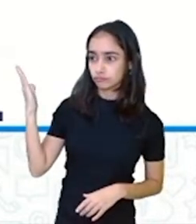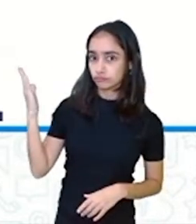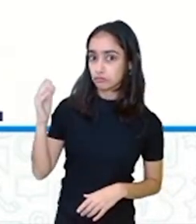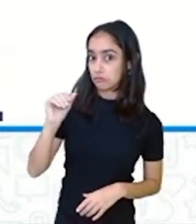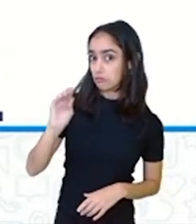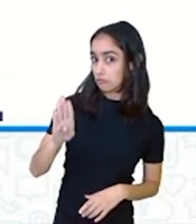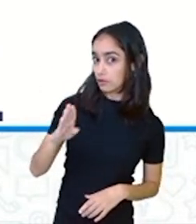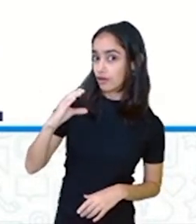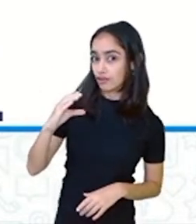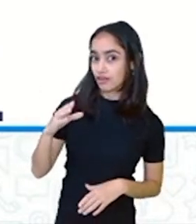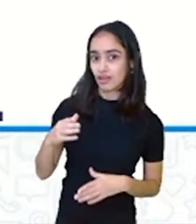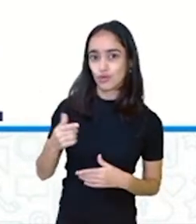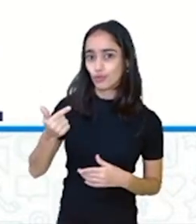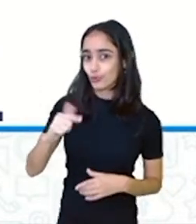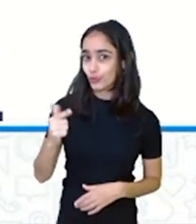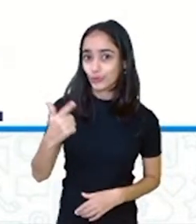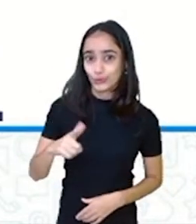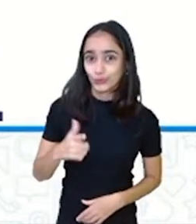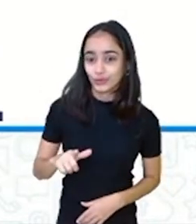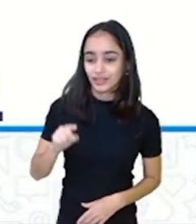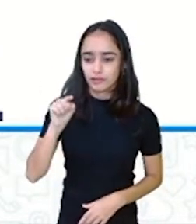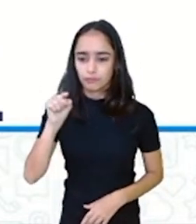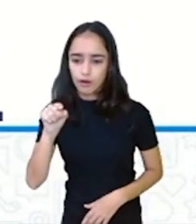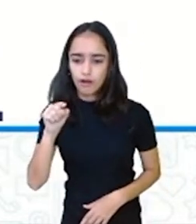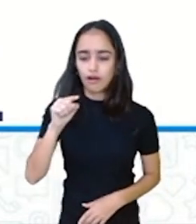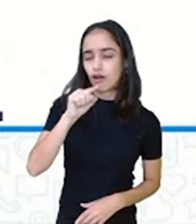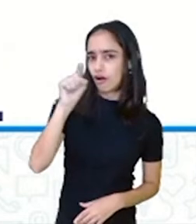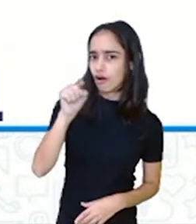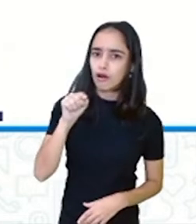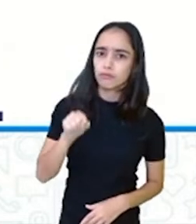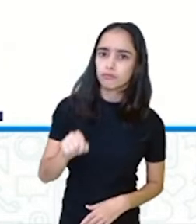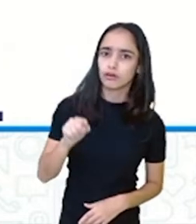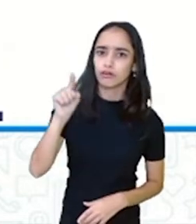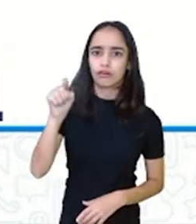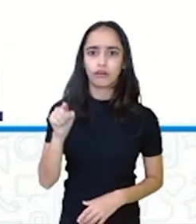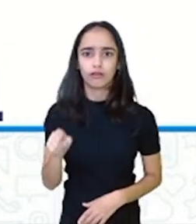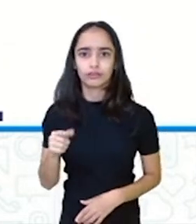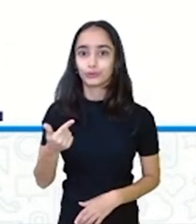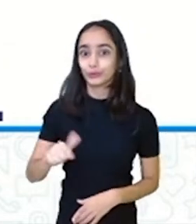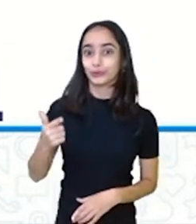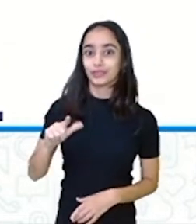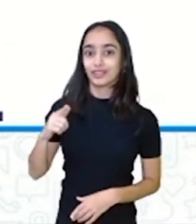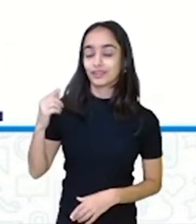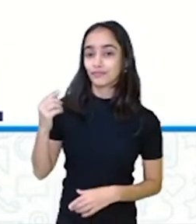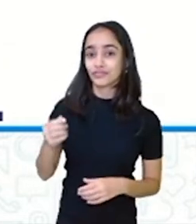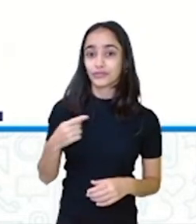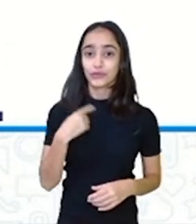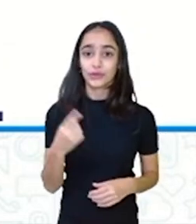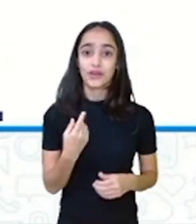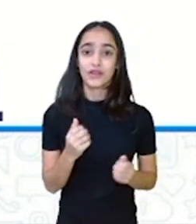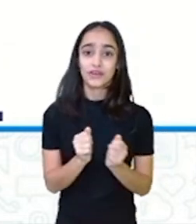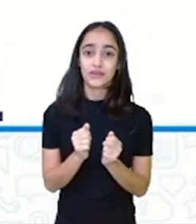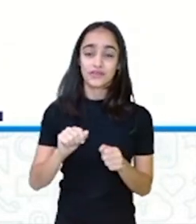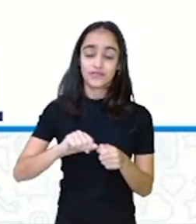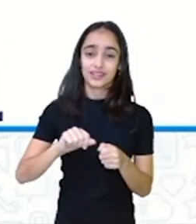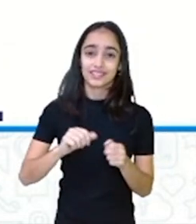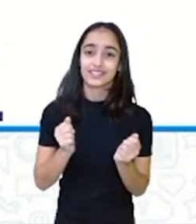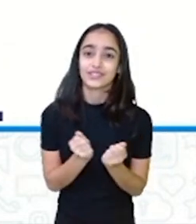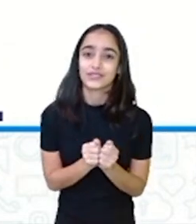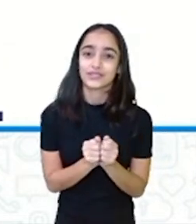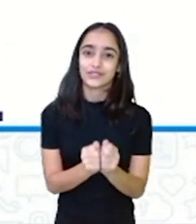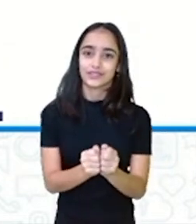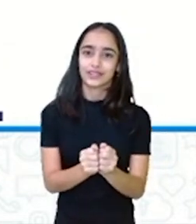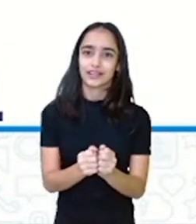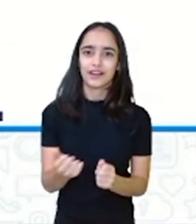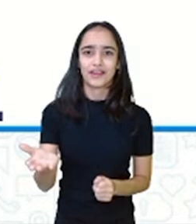nenhum ponto, nenhum sinal de pontuação. A gente vai fazer isso juntos. Vamos descobrir quais são os sinais de